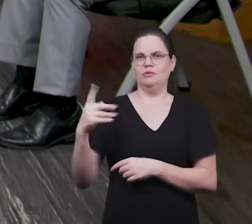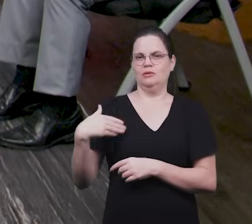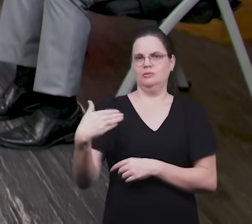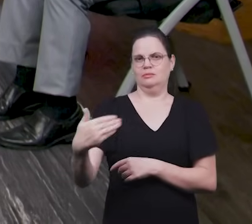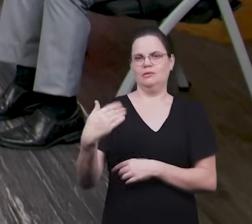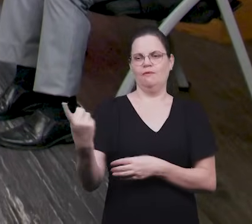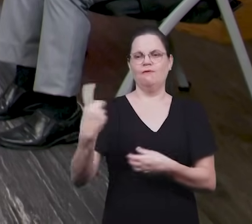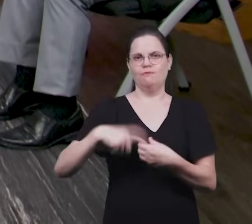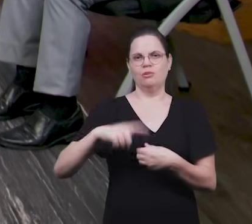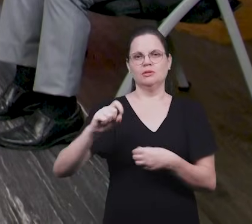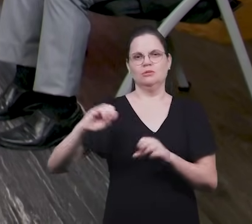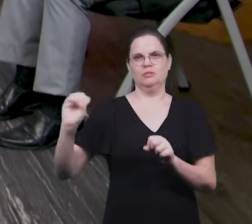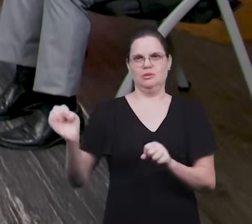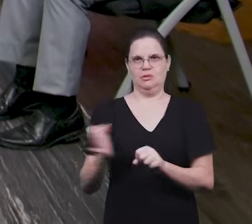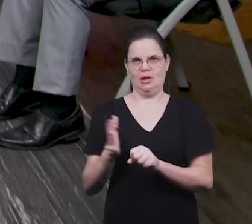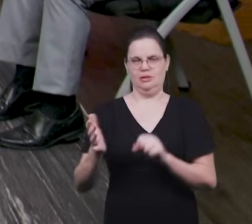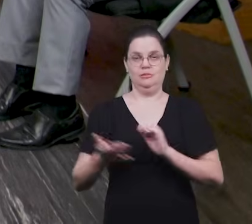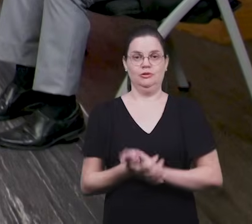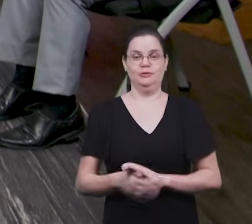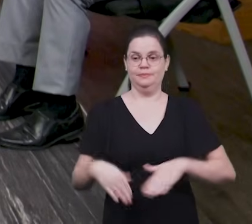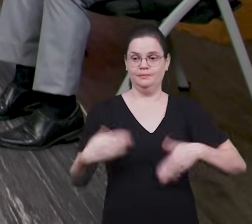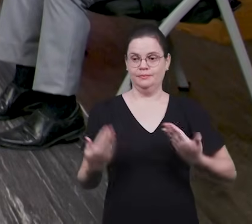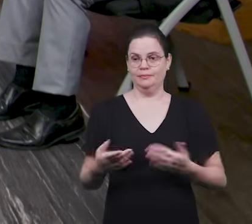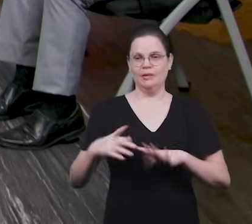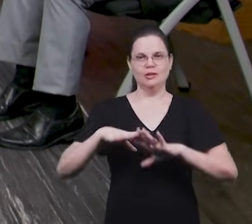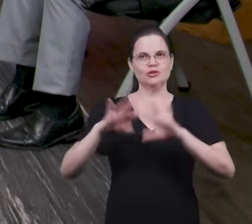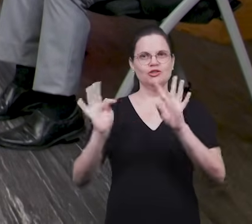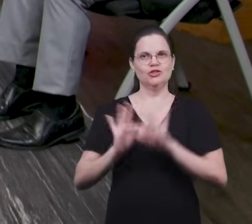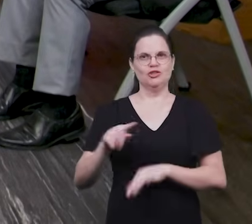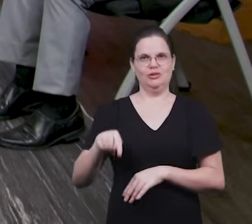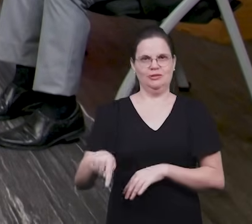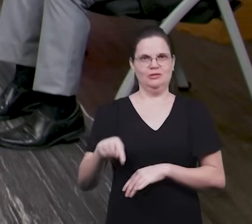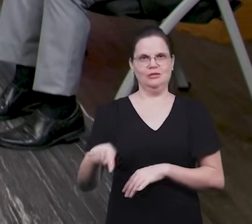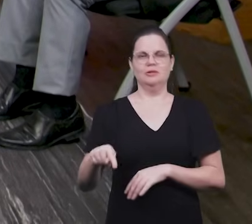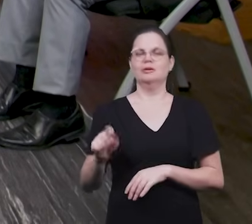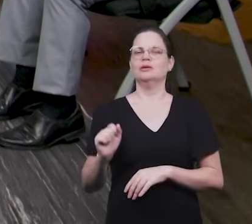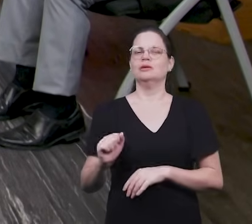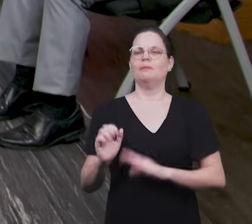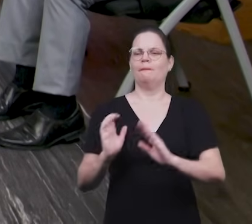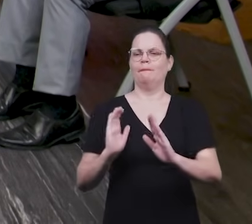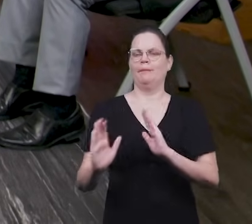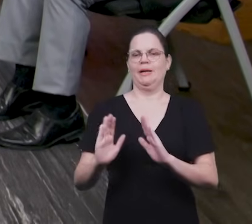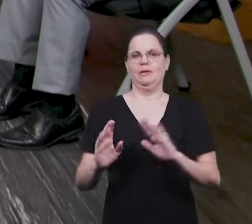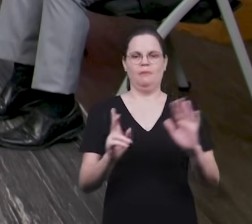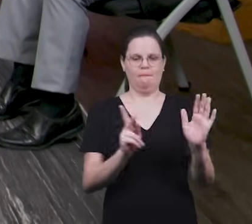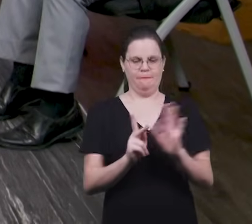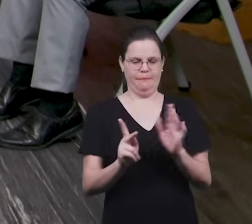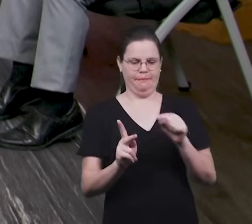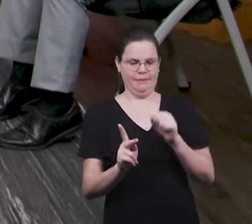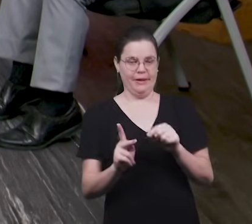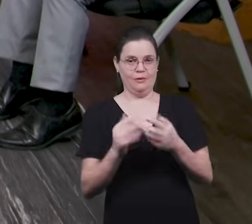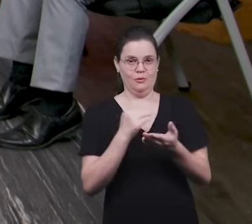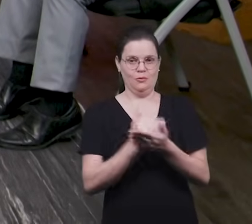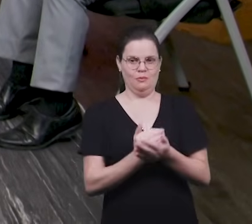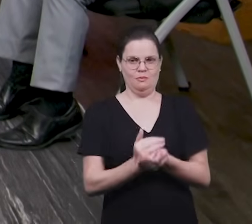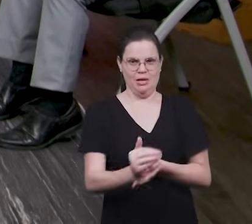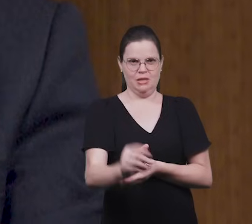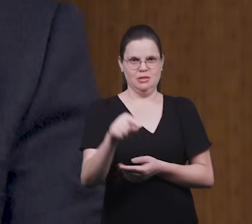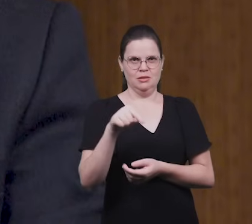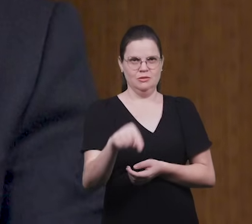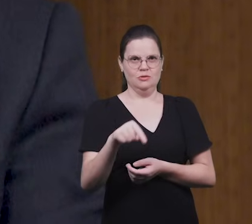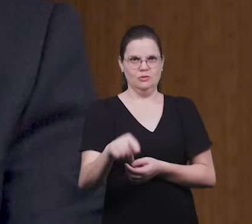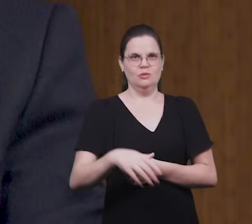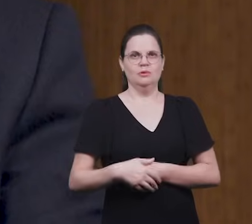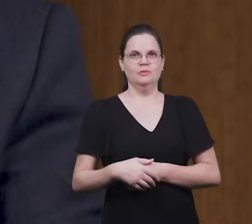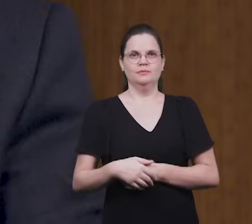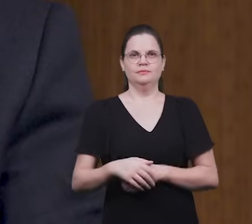Tiatira, na verdade, vai ser aquilo que no período de Pérgamo foi uma introdução